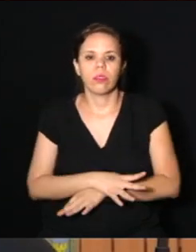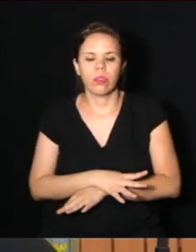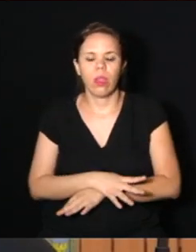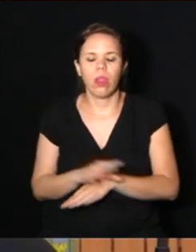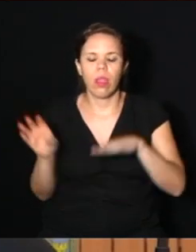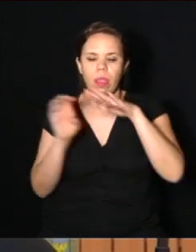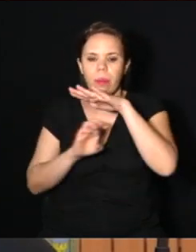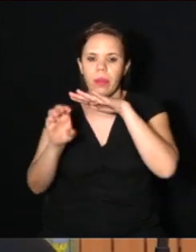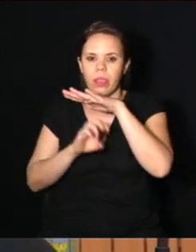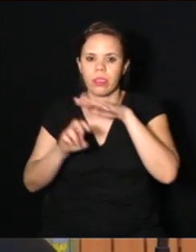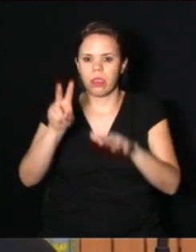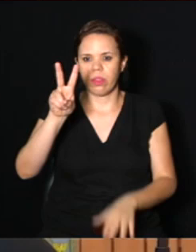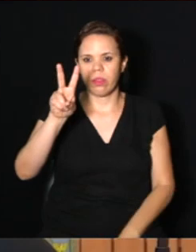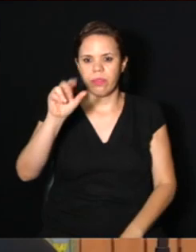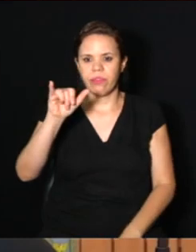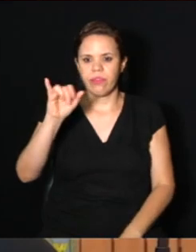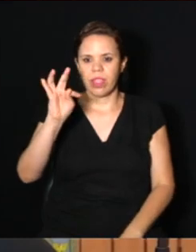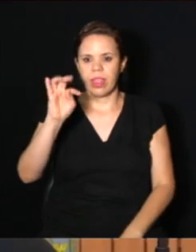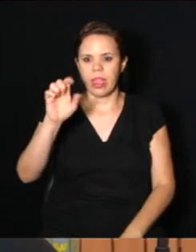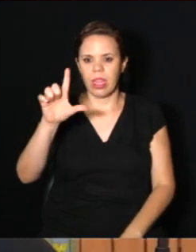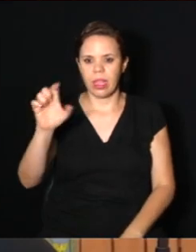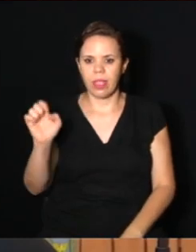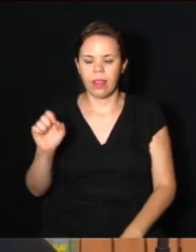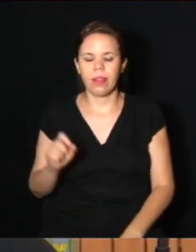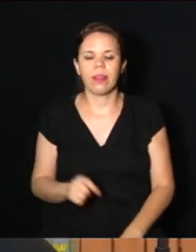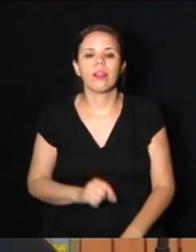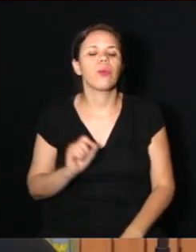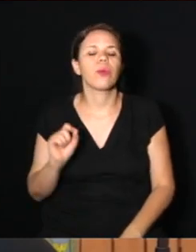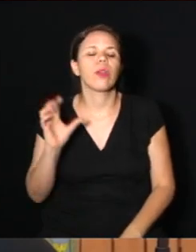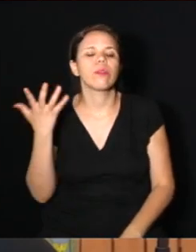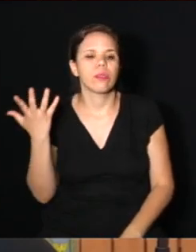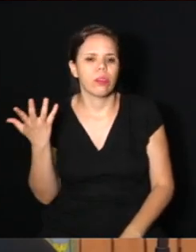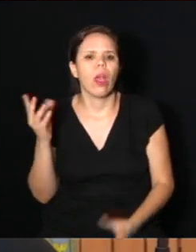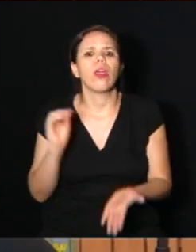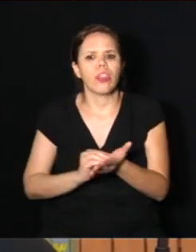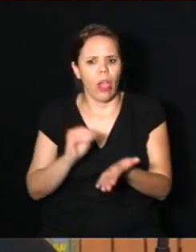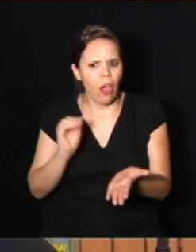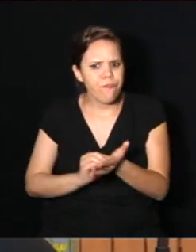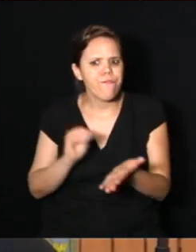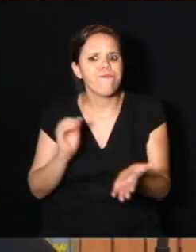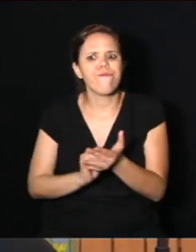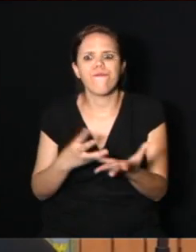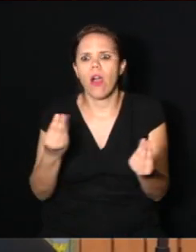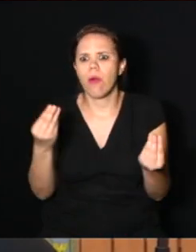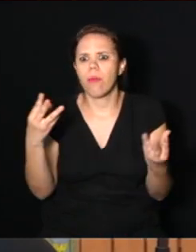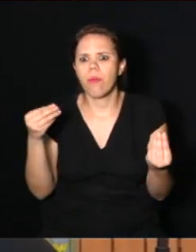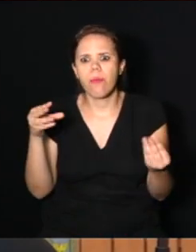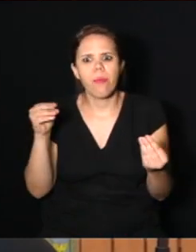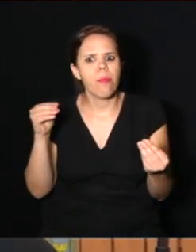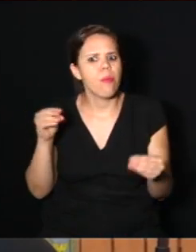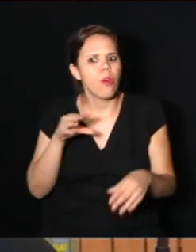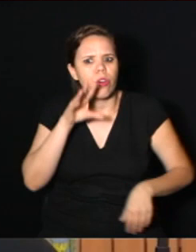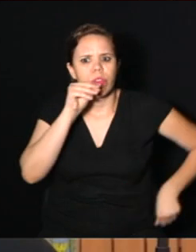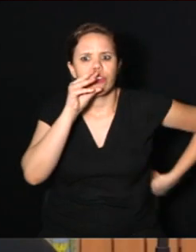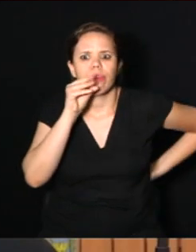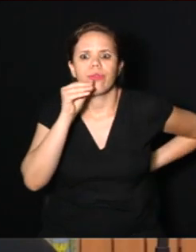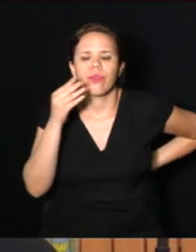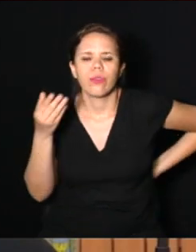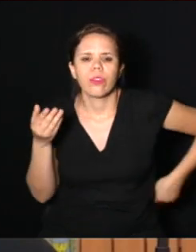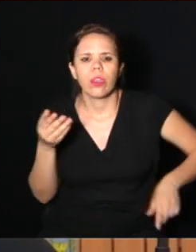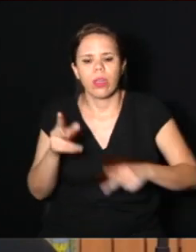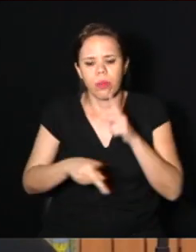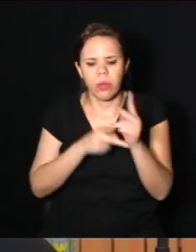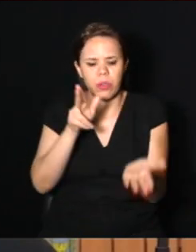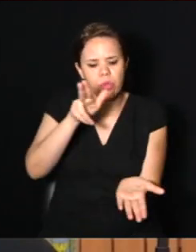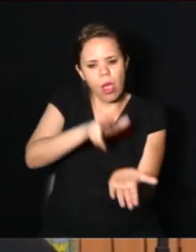Vitale, né, dessa prestação da Vitale, e está faltando funcionários para esse atendimento acamado. A